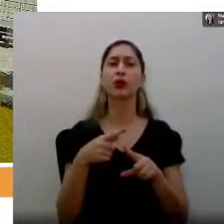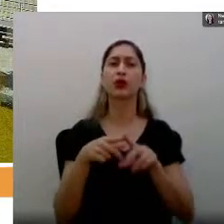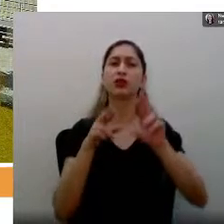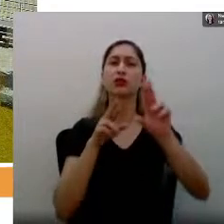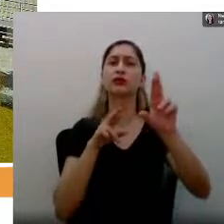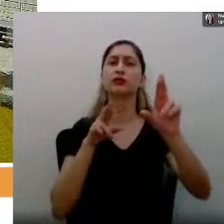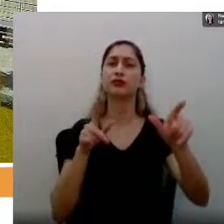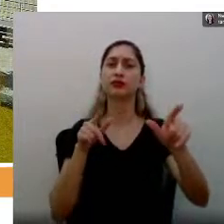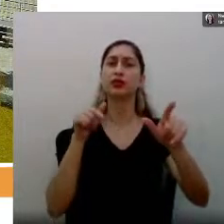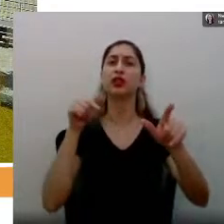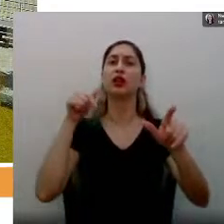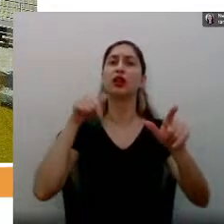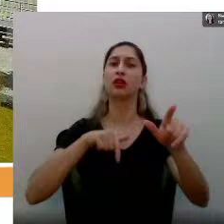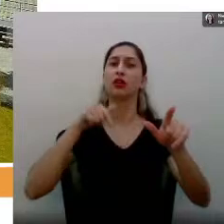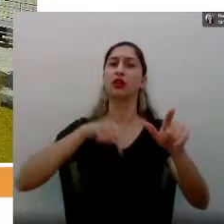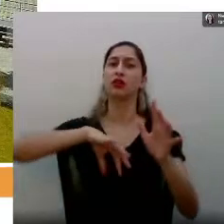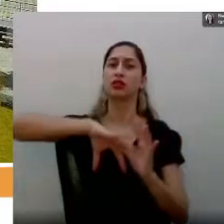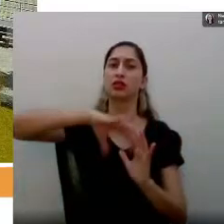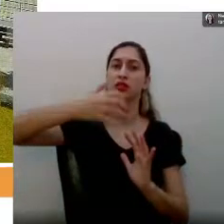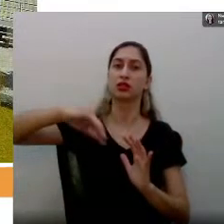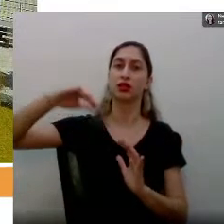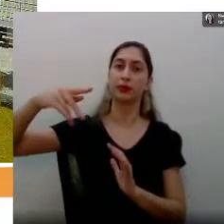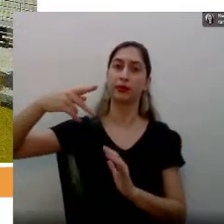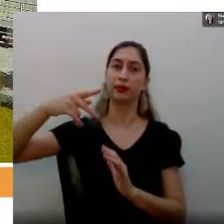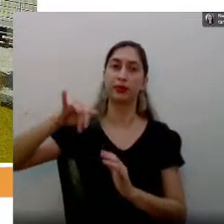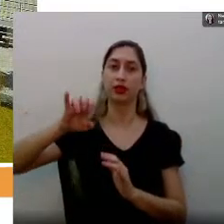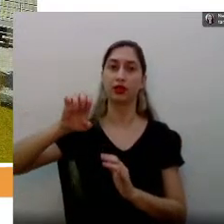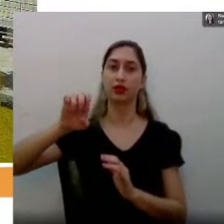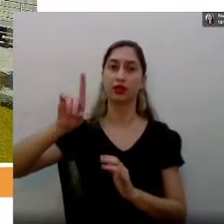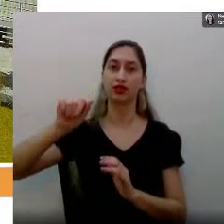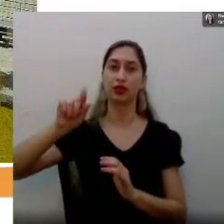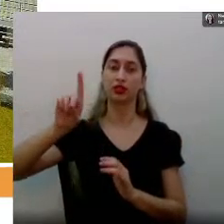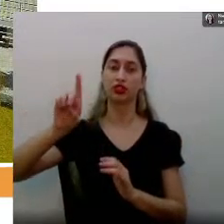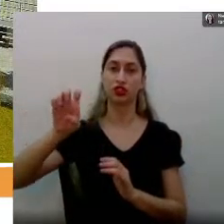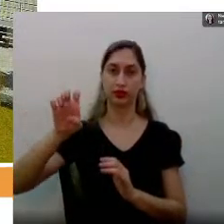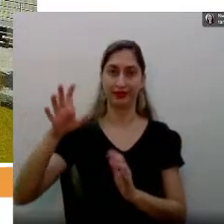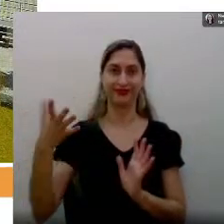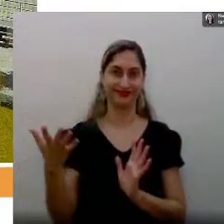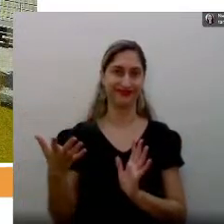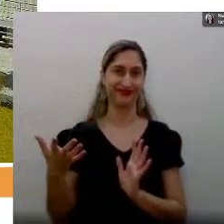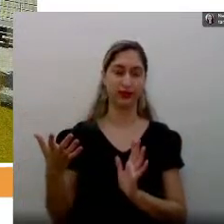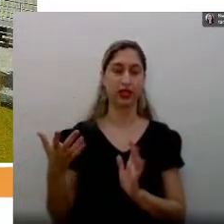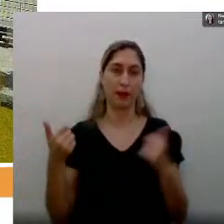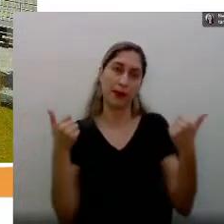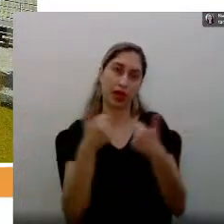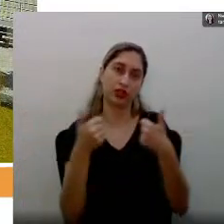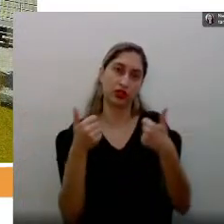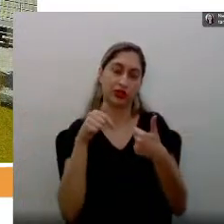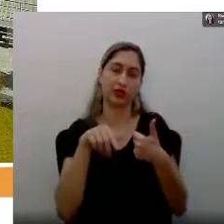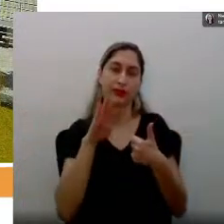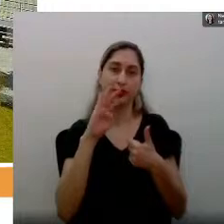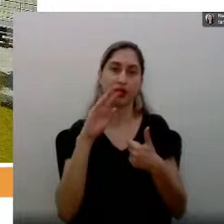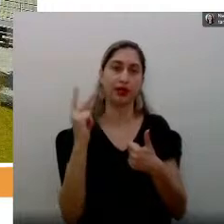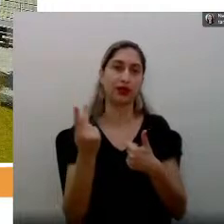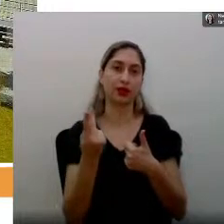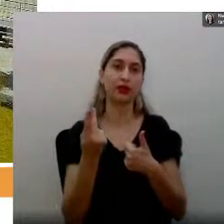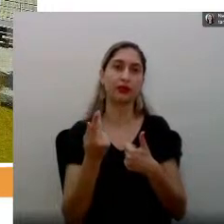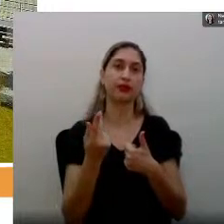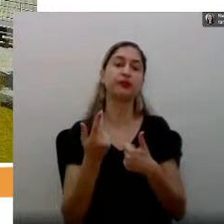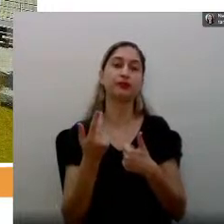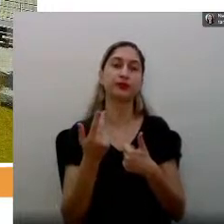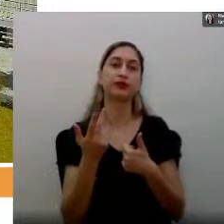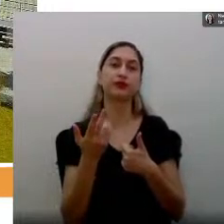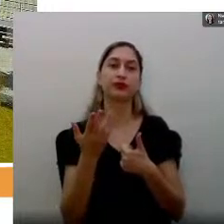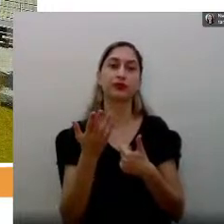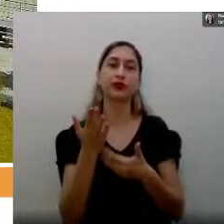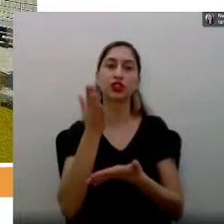Serra da Piedade que a gente tem que ser da Piedade ele tá ali não na serra que tá perto aqui de BH né Tá divisa de Belo